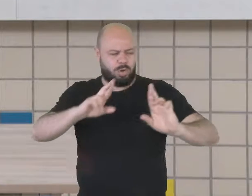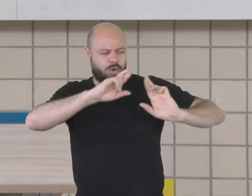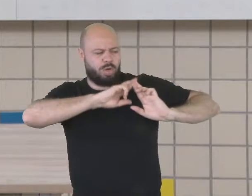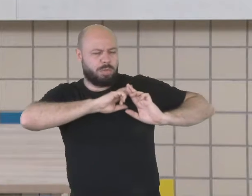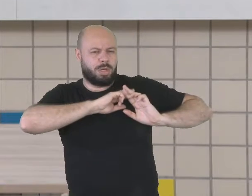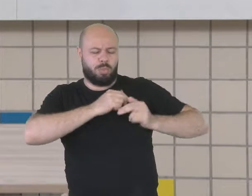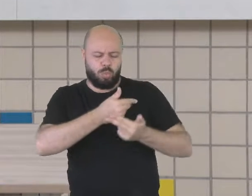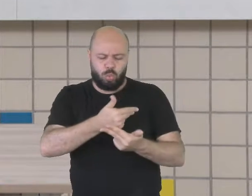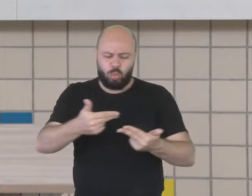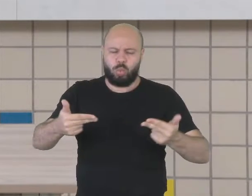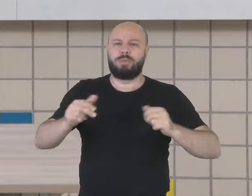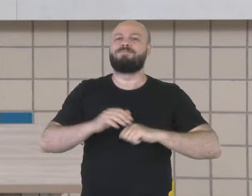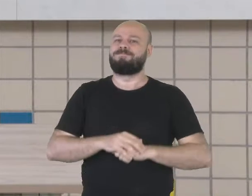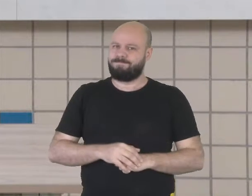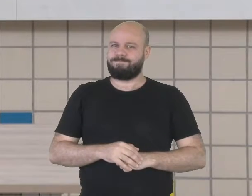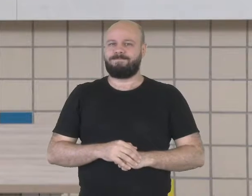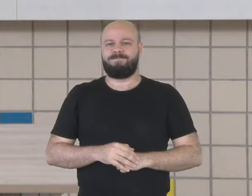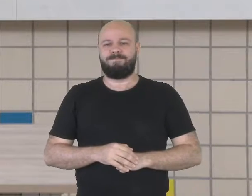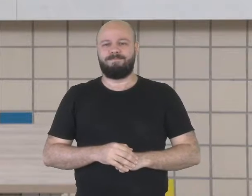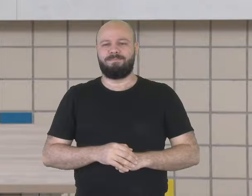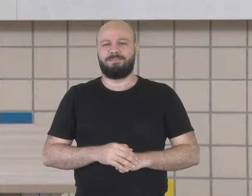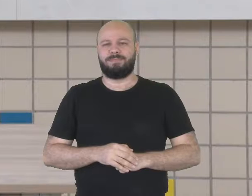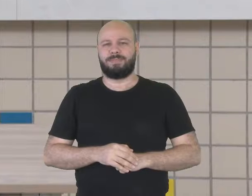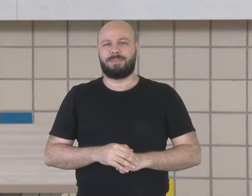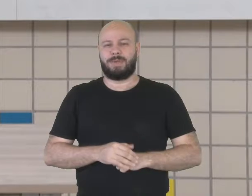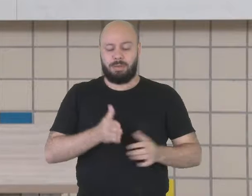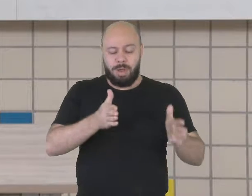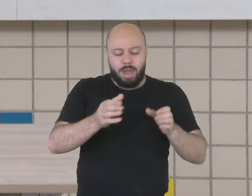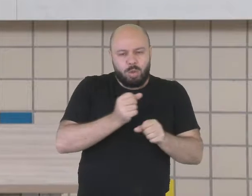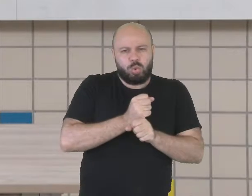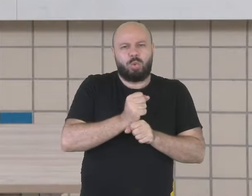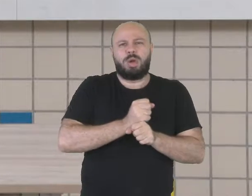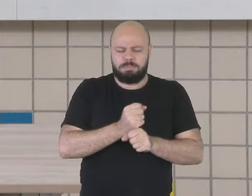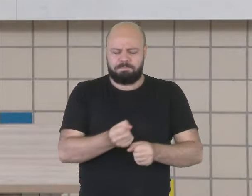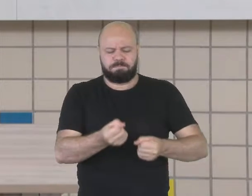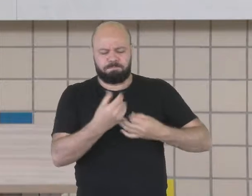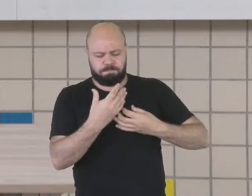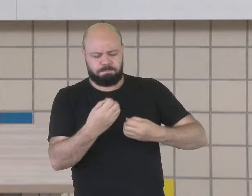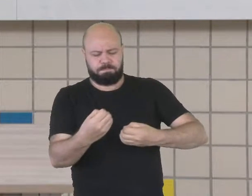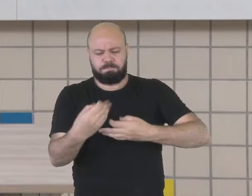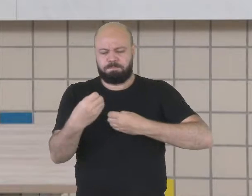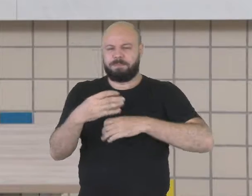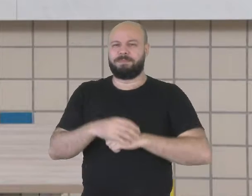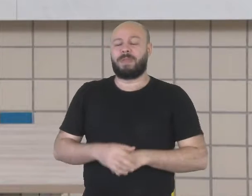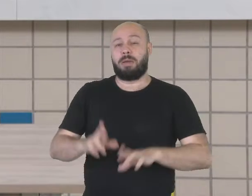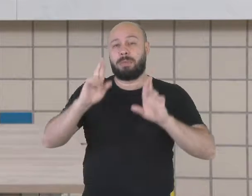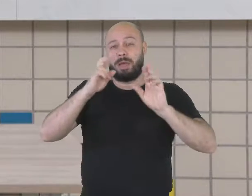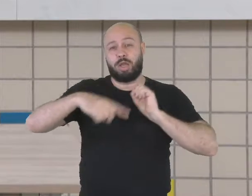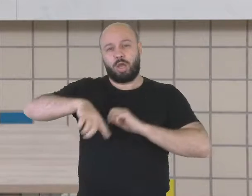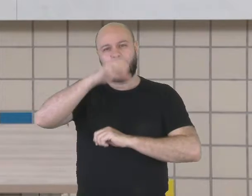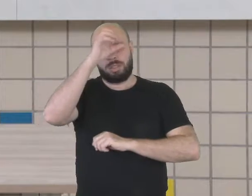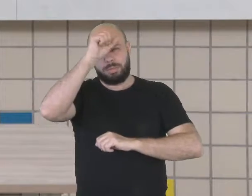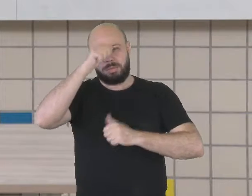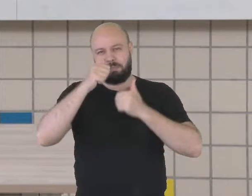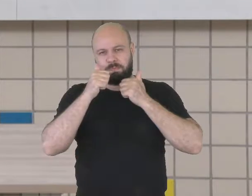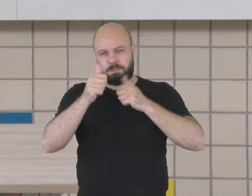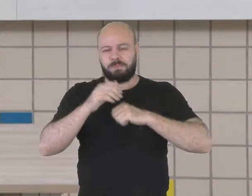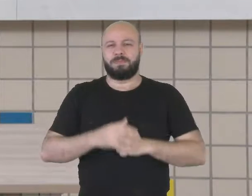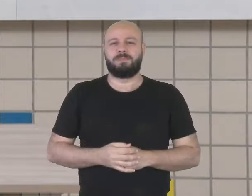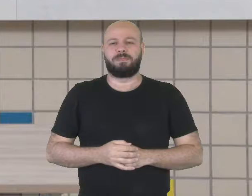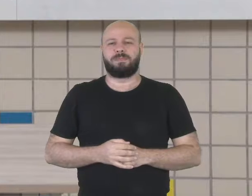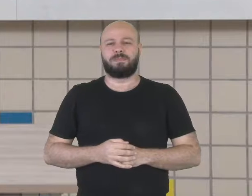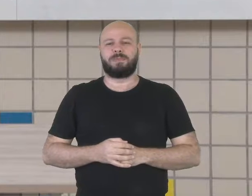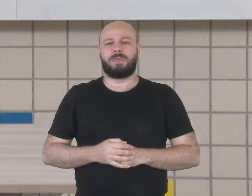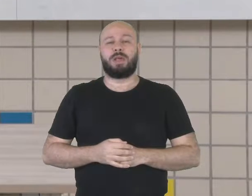responsabilidade com os outros, né? Foi um ano para nos ensinar muito e eu espero que a gente tenha aprendido muito. Eu